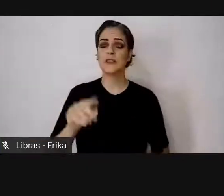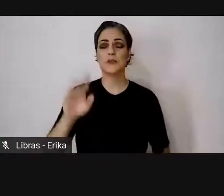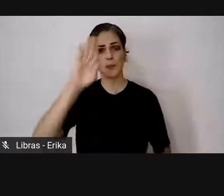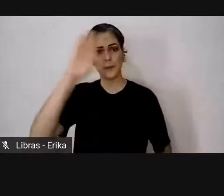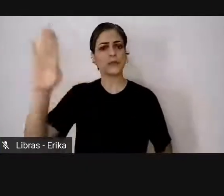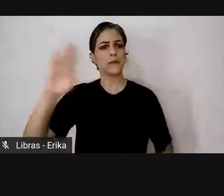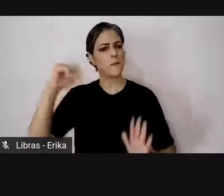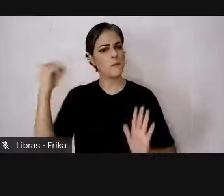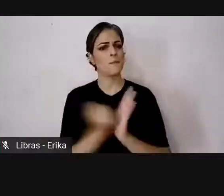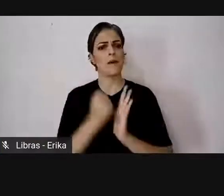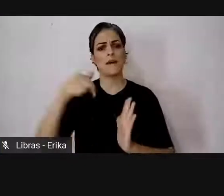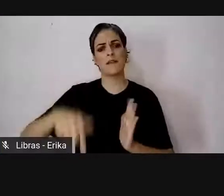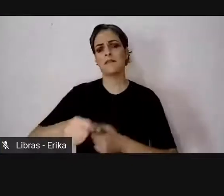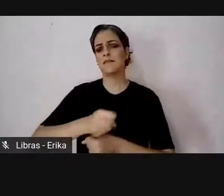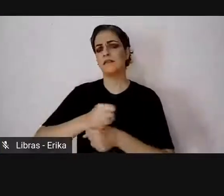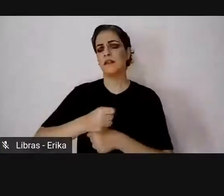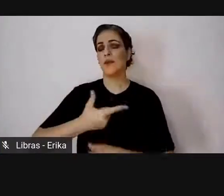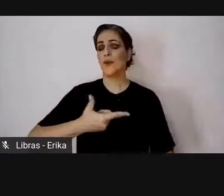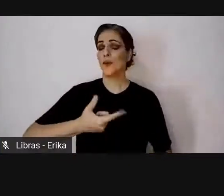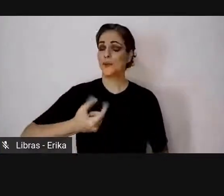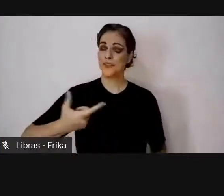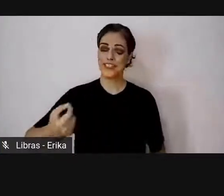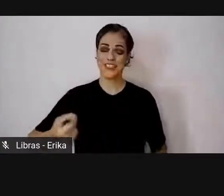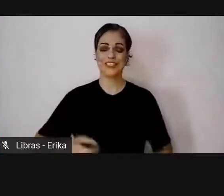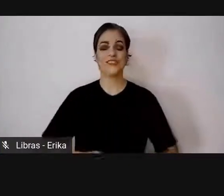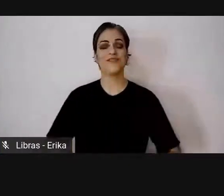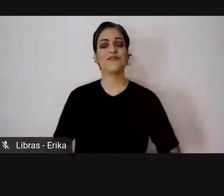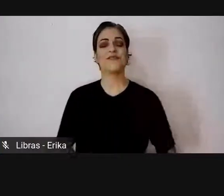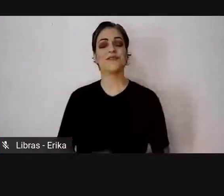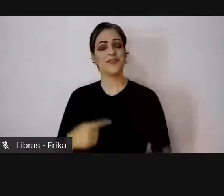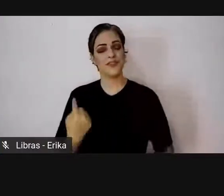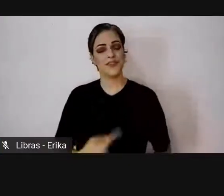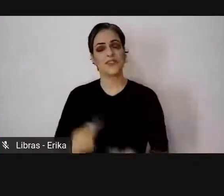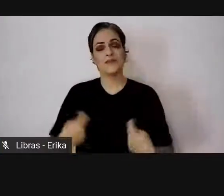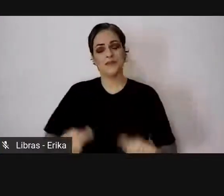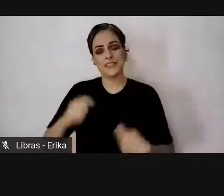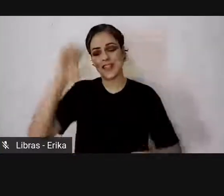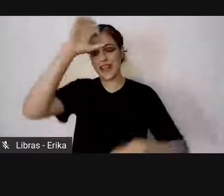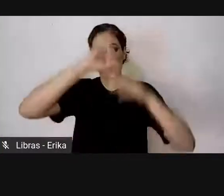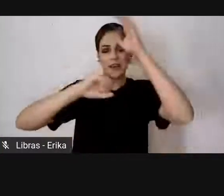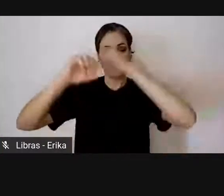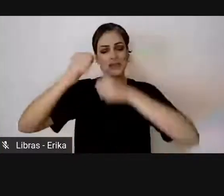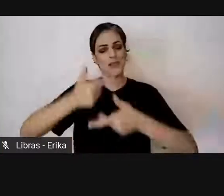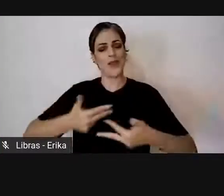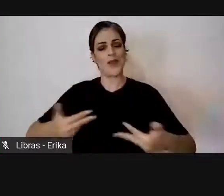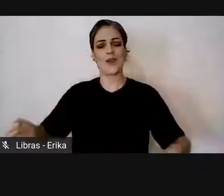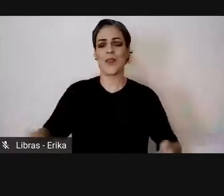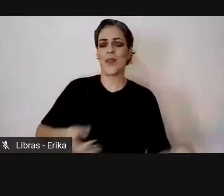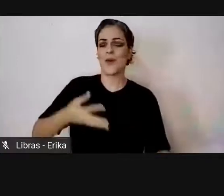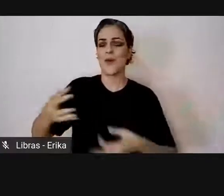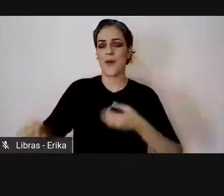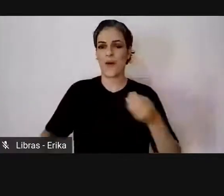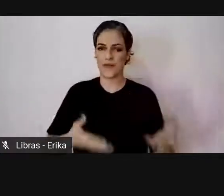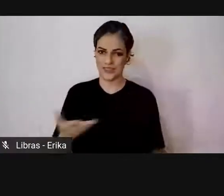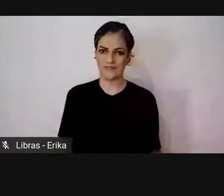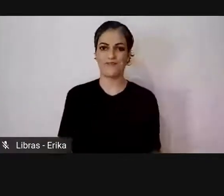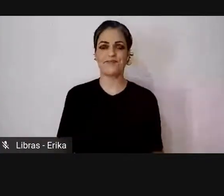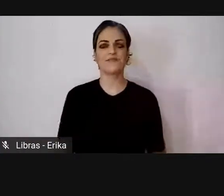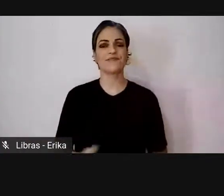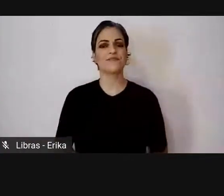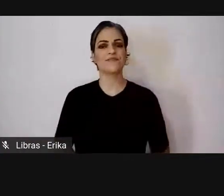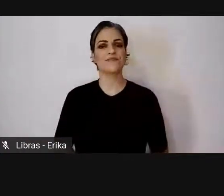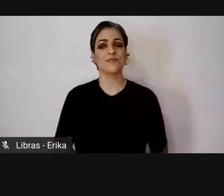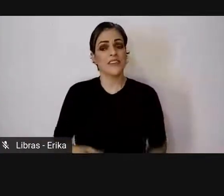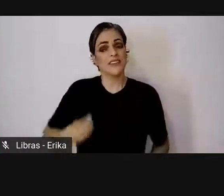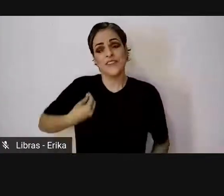que temos que aprender muitas coisas novas. E como tudo na vida, esse é o lado positivo de tudo que estamos vivendo, e temos que ter